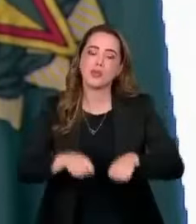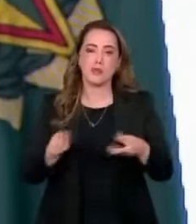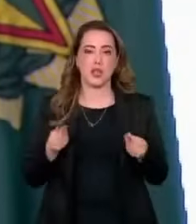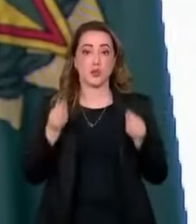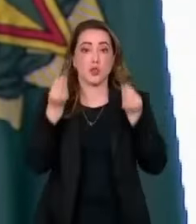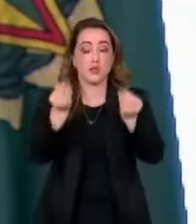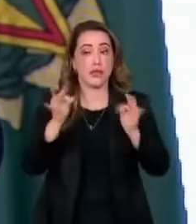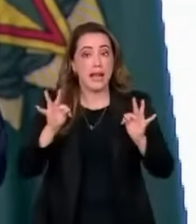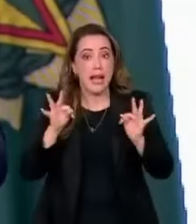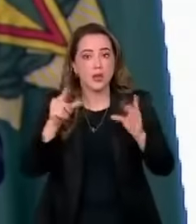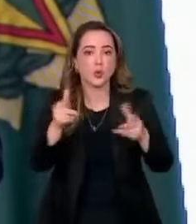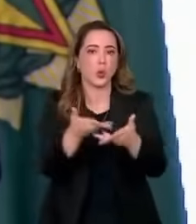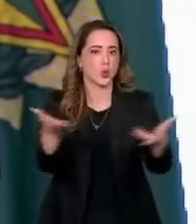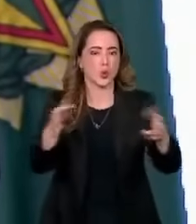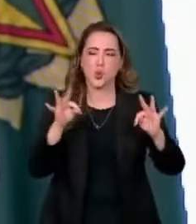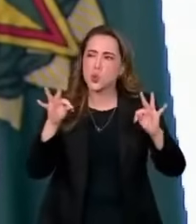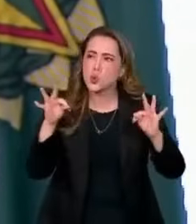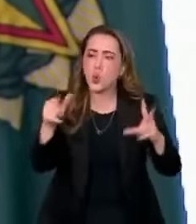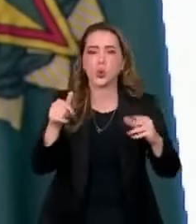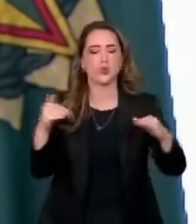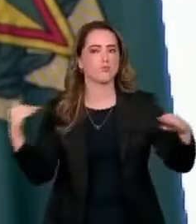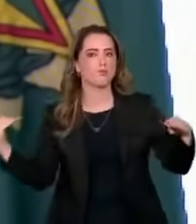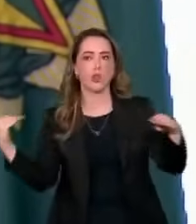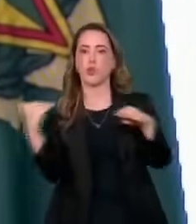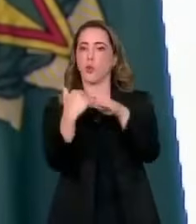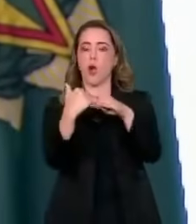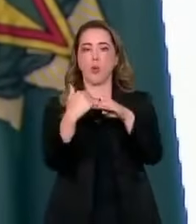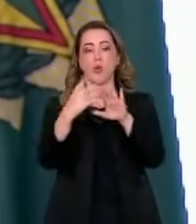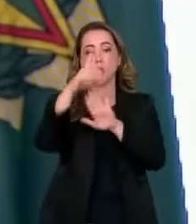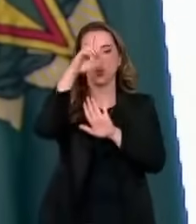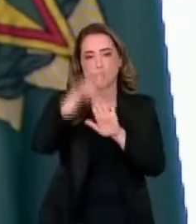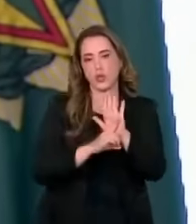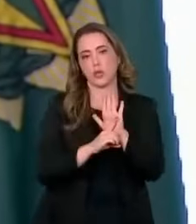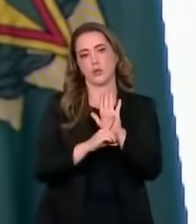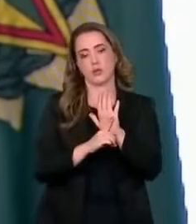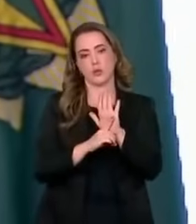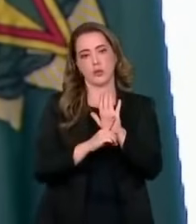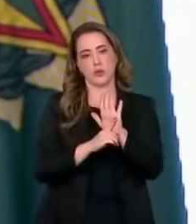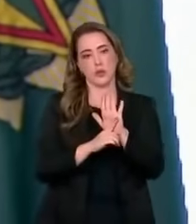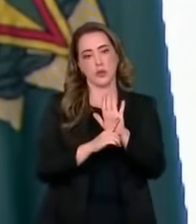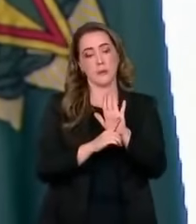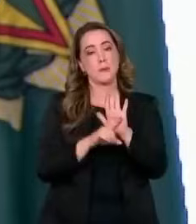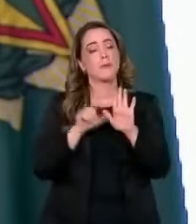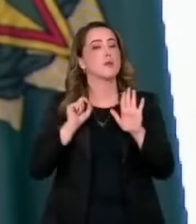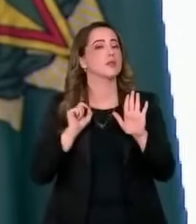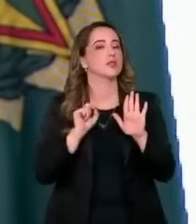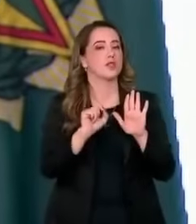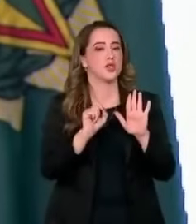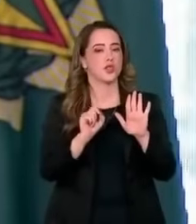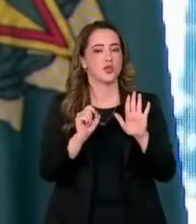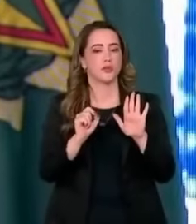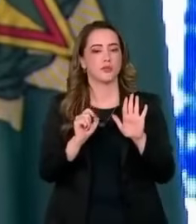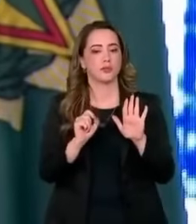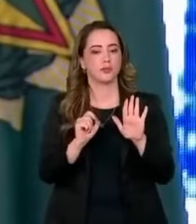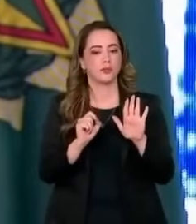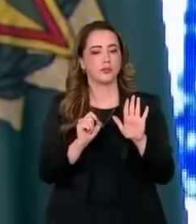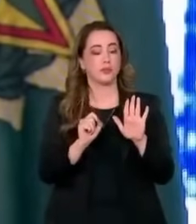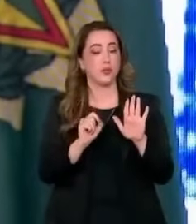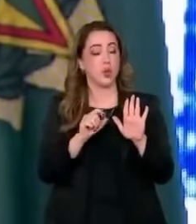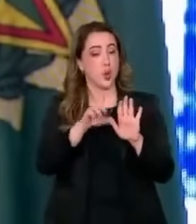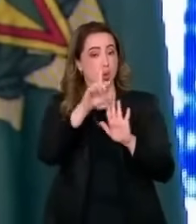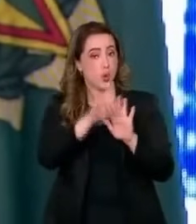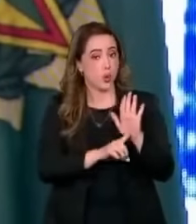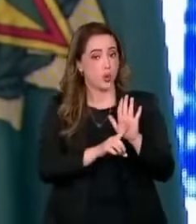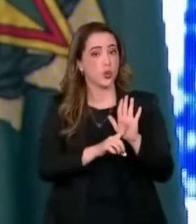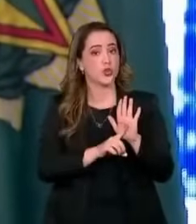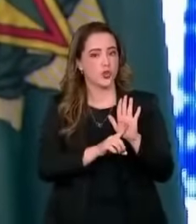todos, indistintamente, o direito de fazer aquilo que quer fazer e de